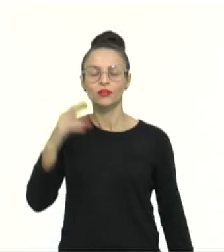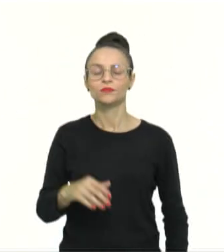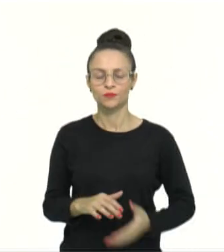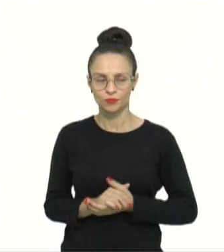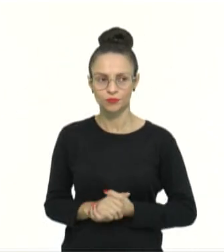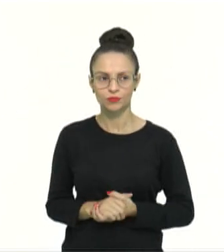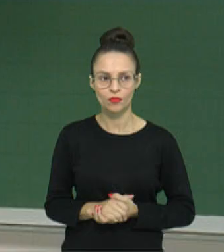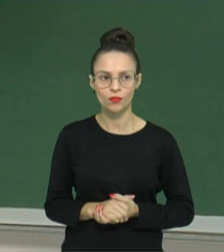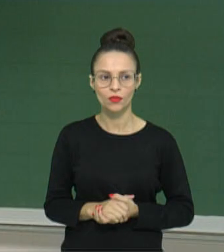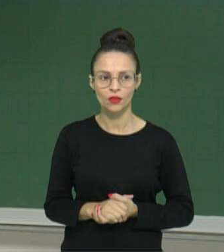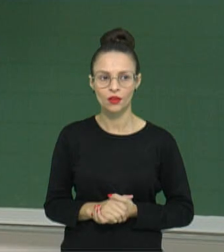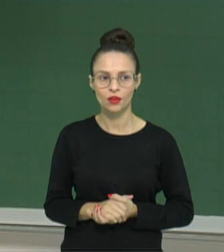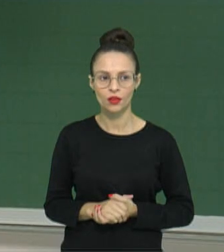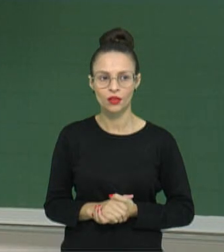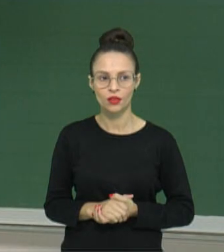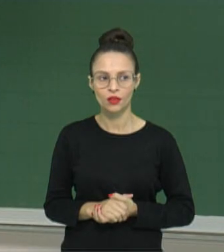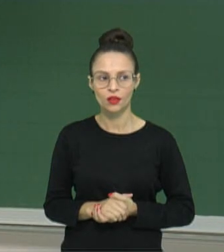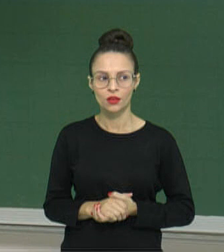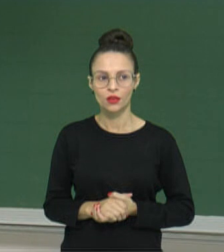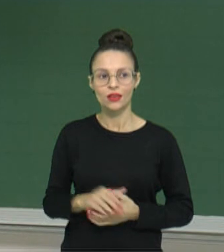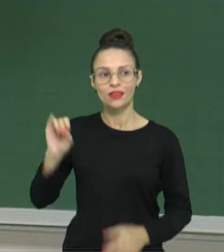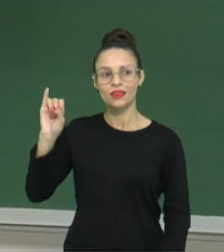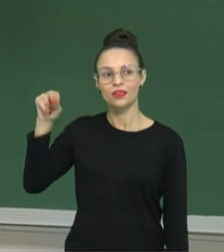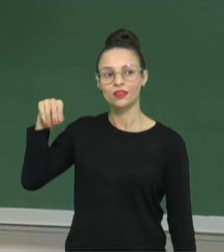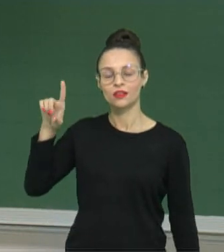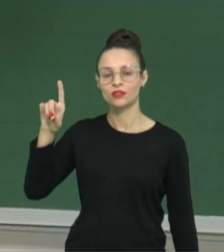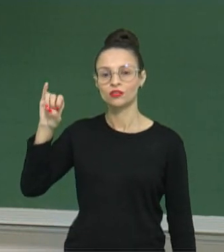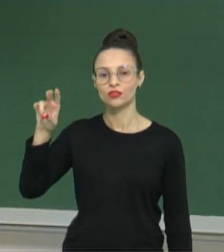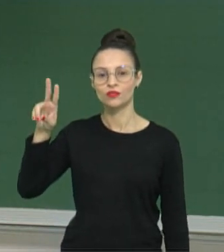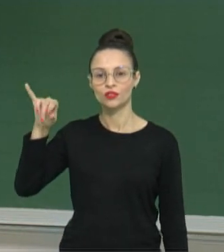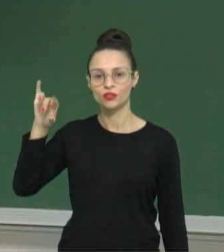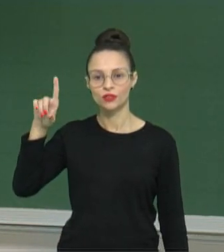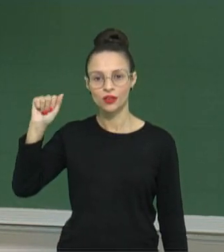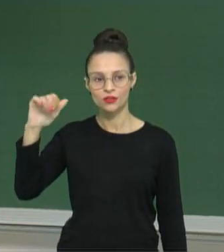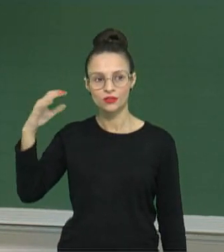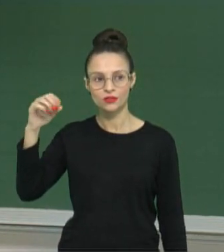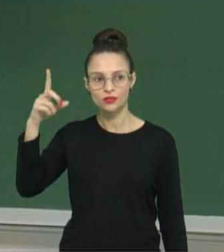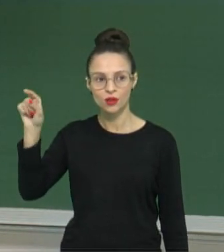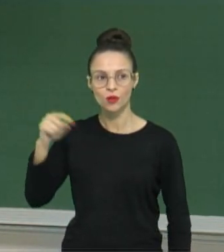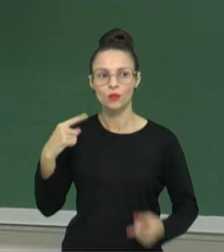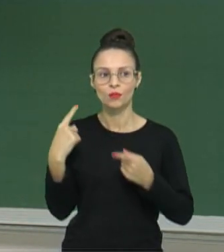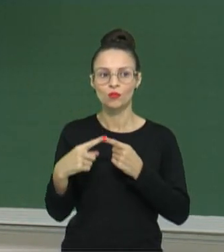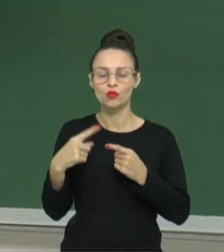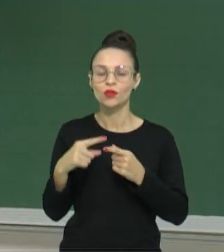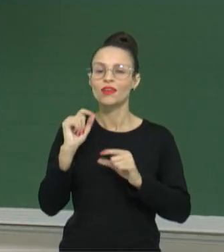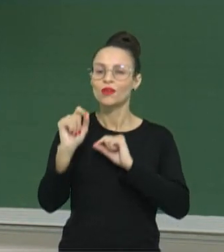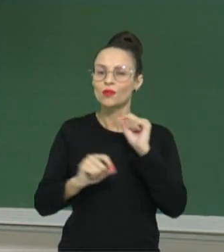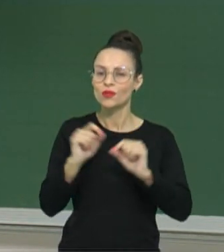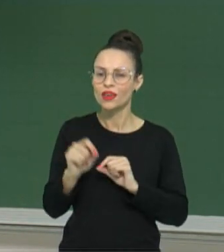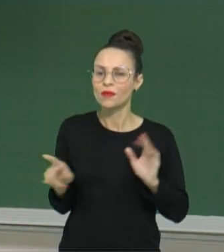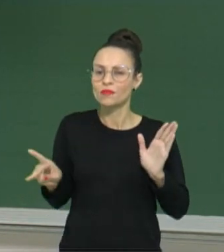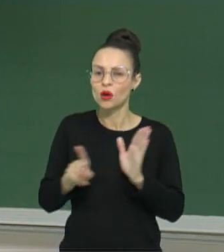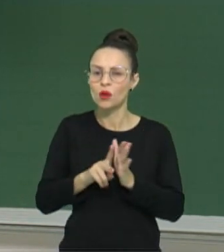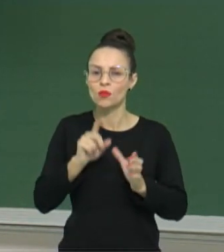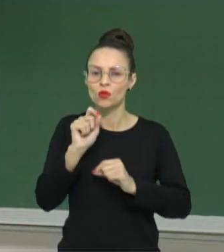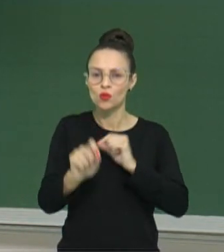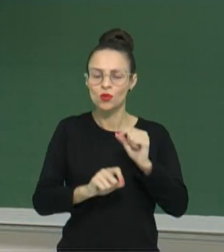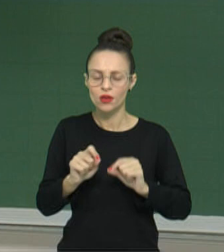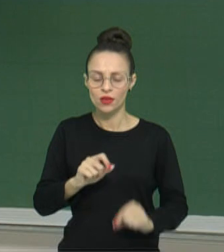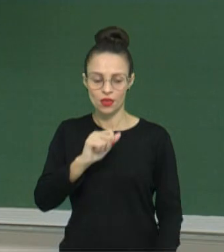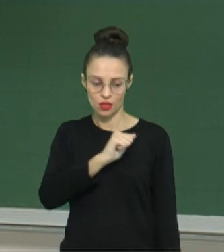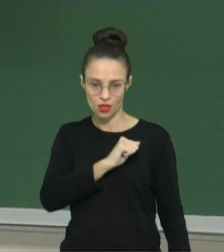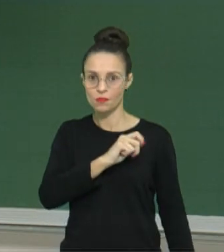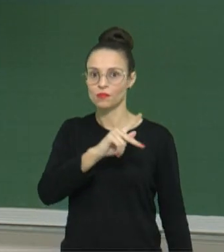individuação. Esse termo individuação é muito importante porque ele se refere a essa propriedade de